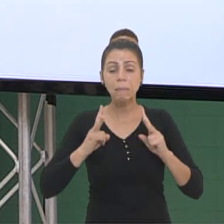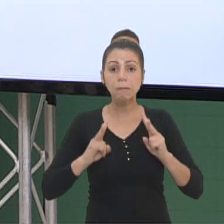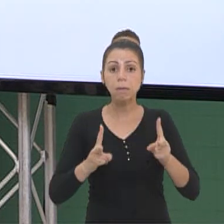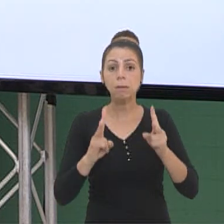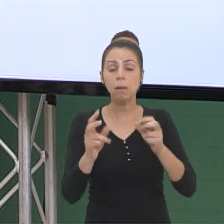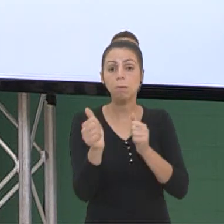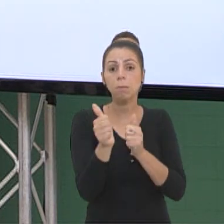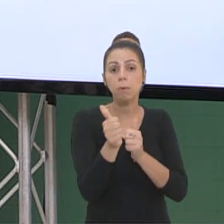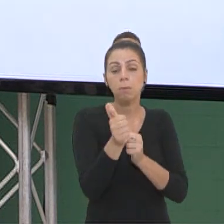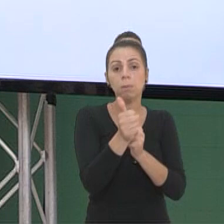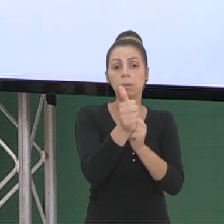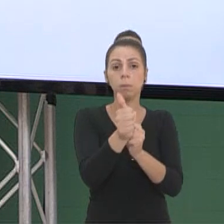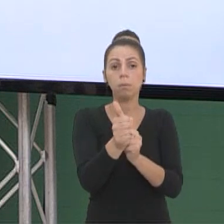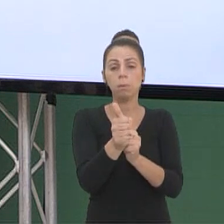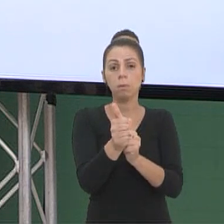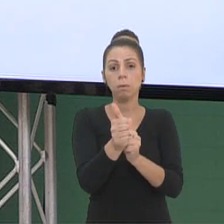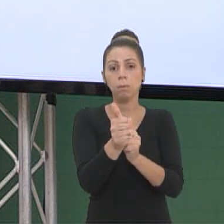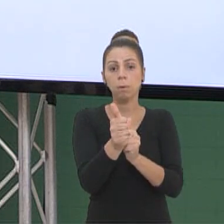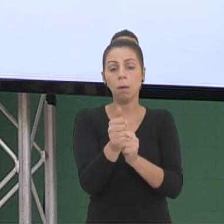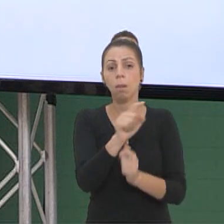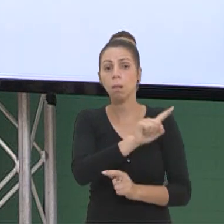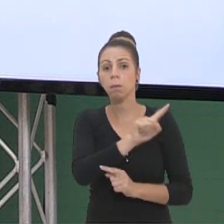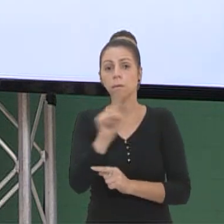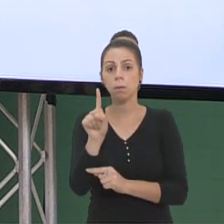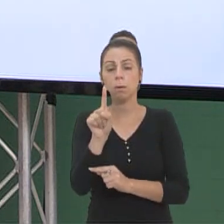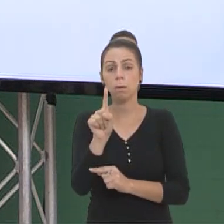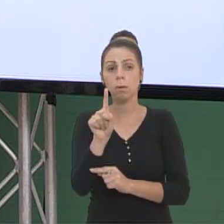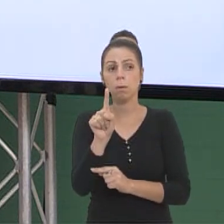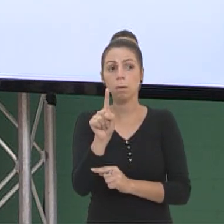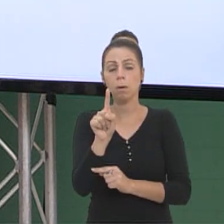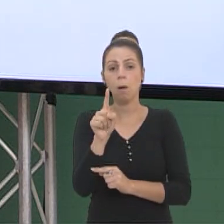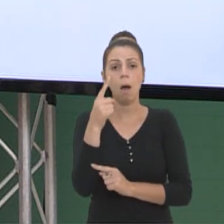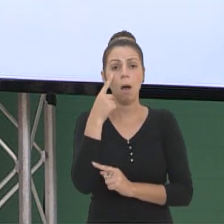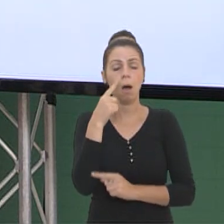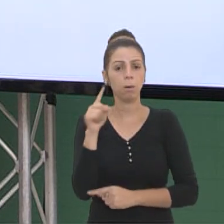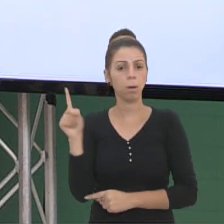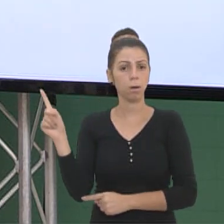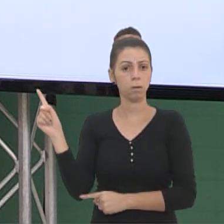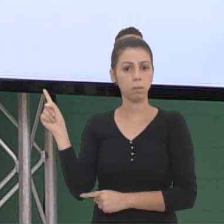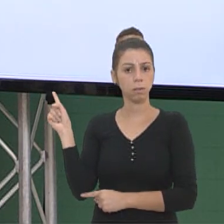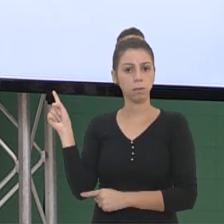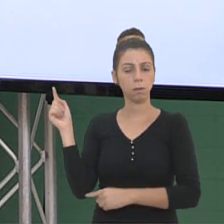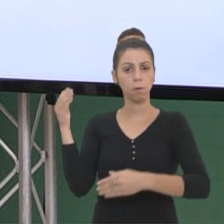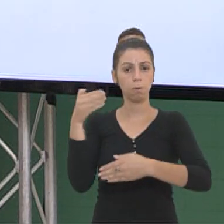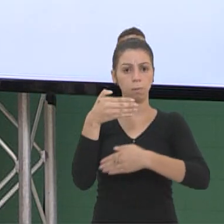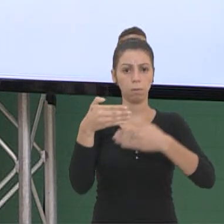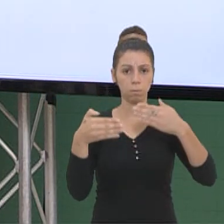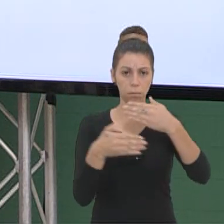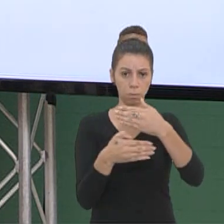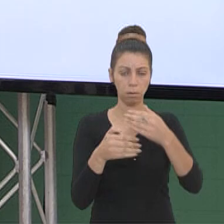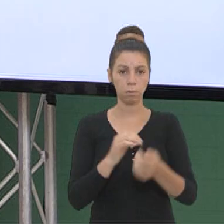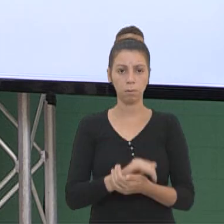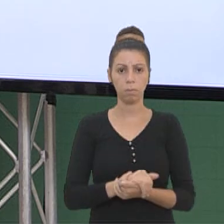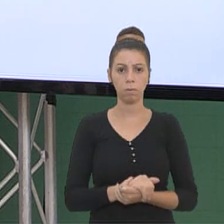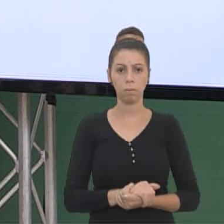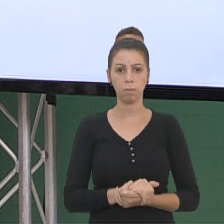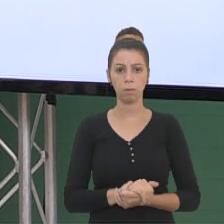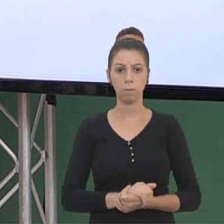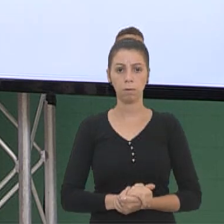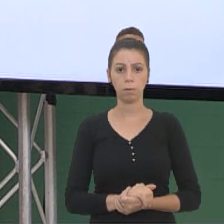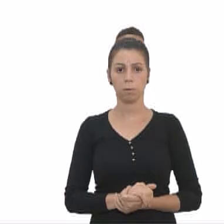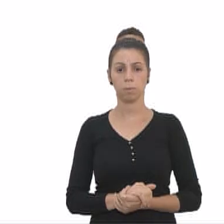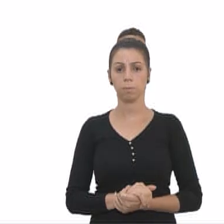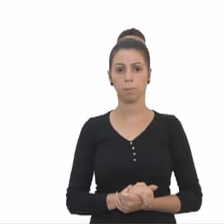acompanhado de uma expressão de negação, como está aqui nos slides, as expressões